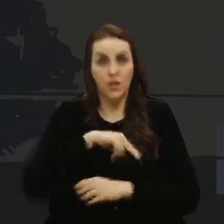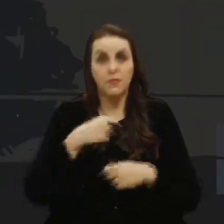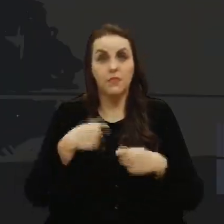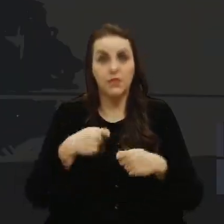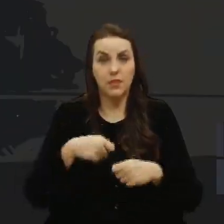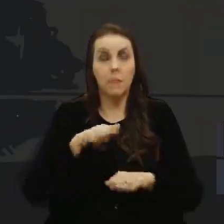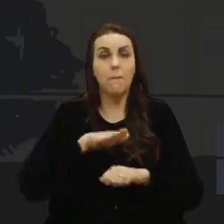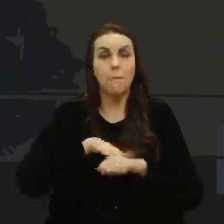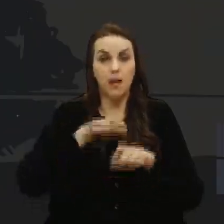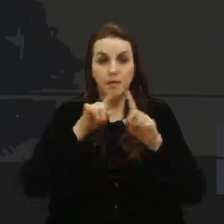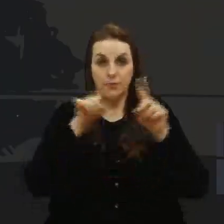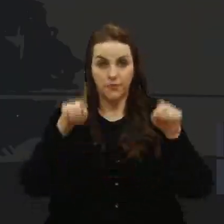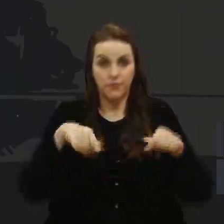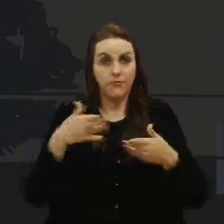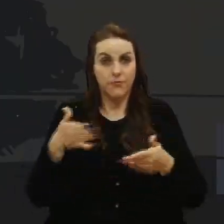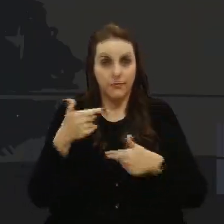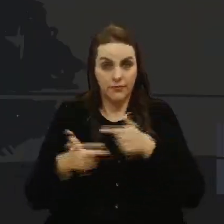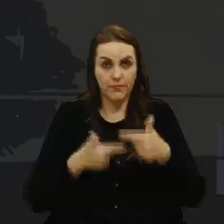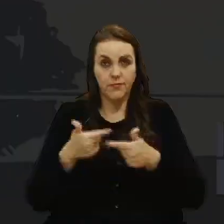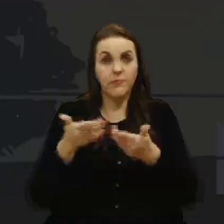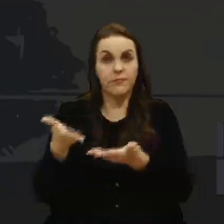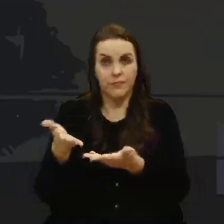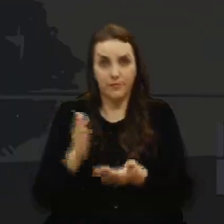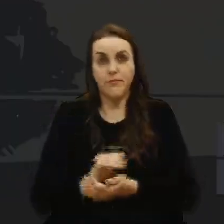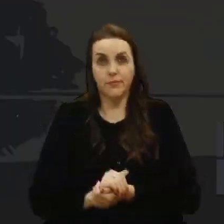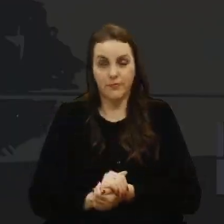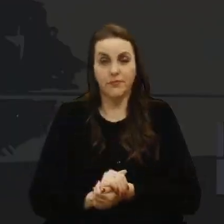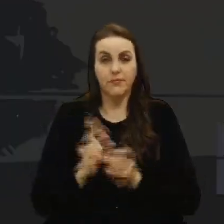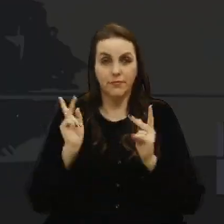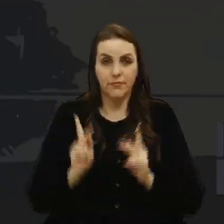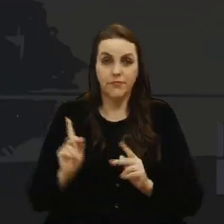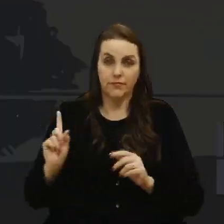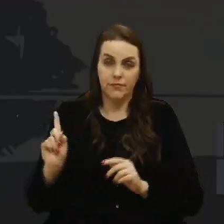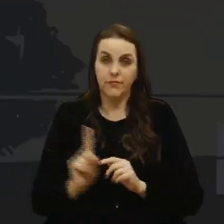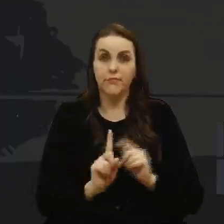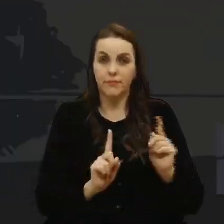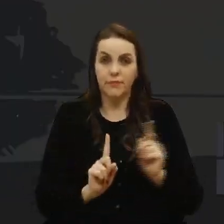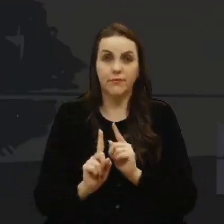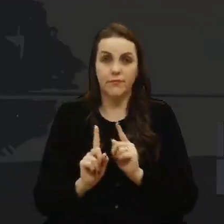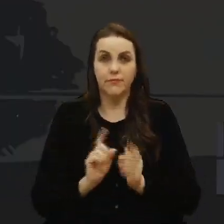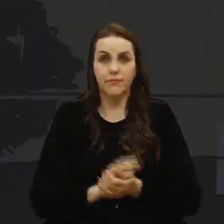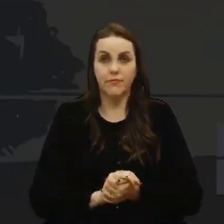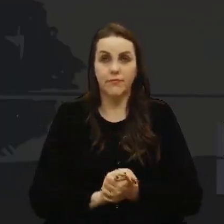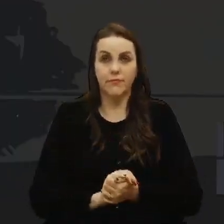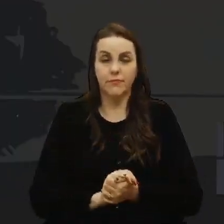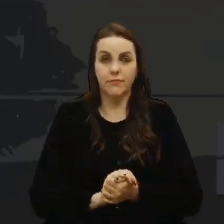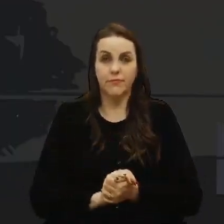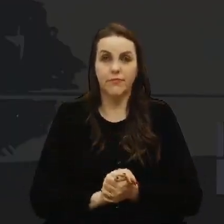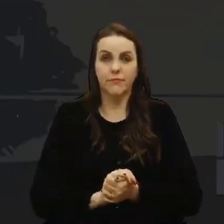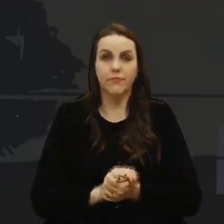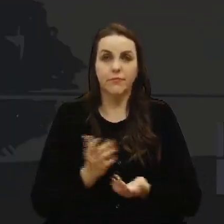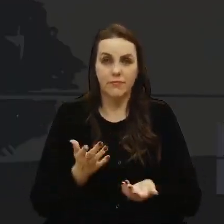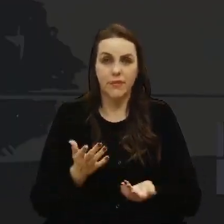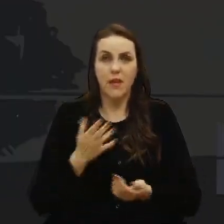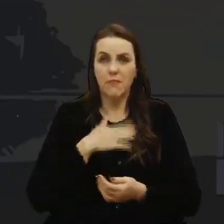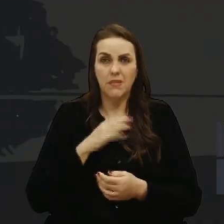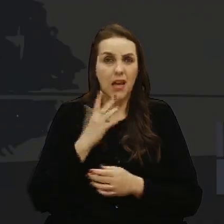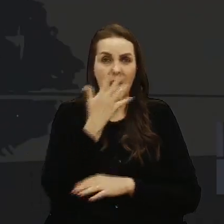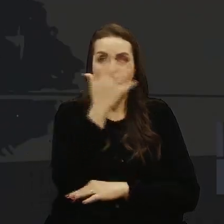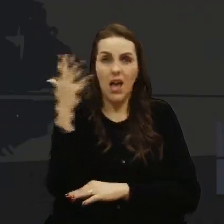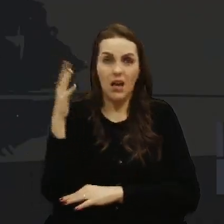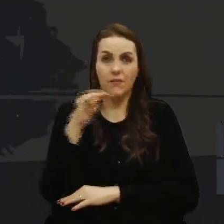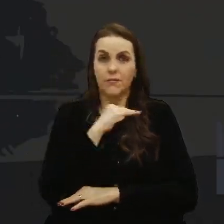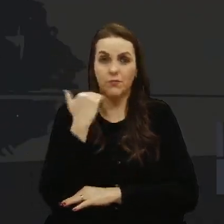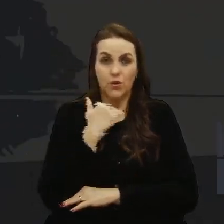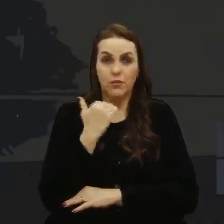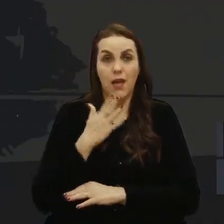mais servidores lá para que as pessoas possam ir. É o meu drone. Então, olha as árvores todas mortas.